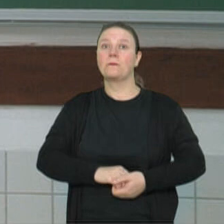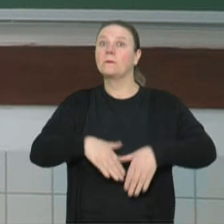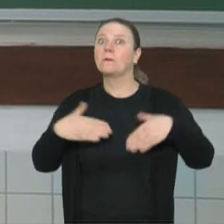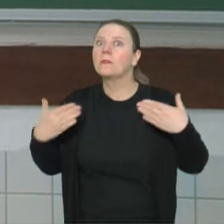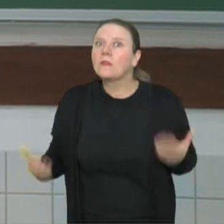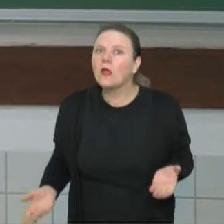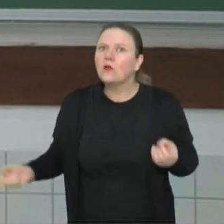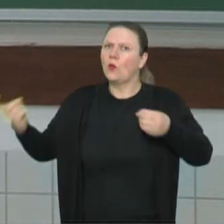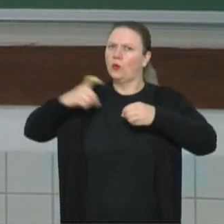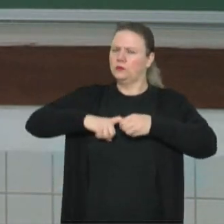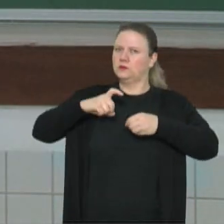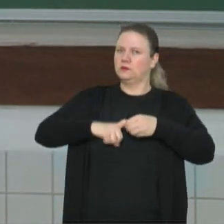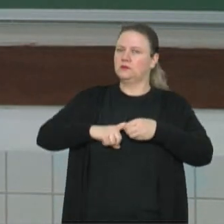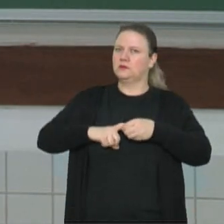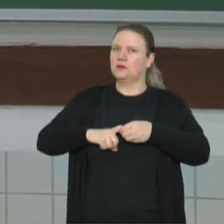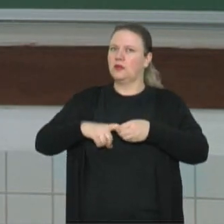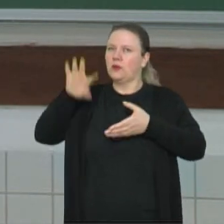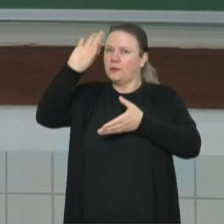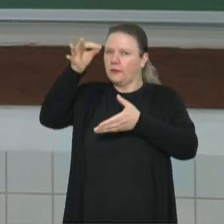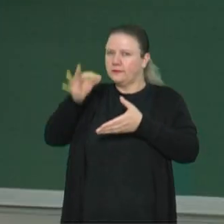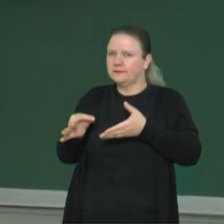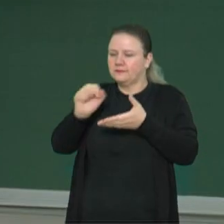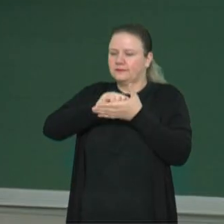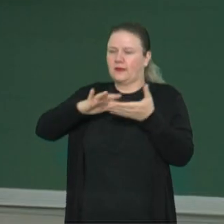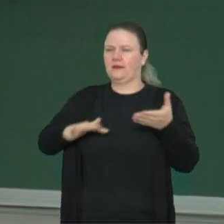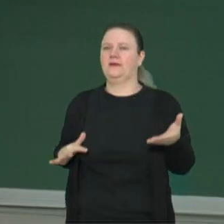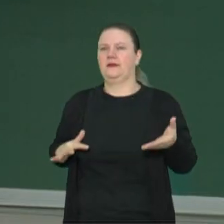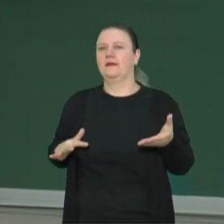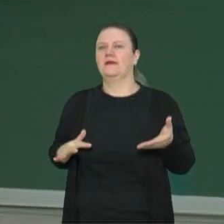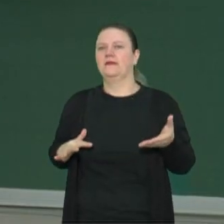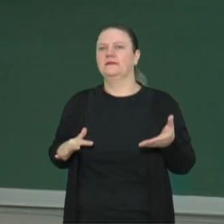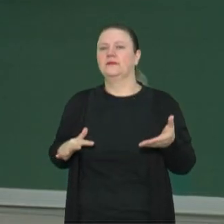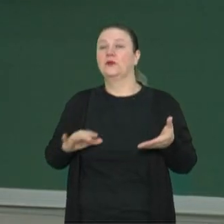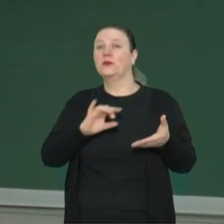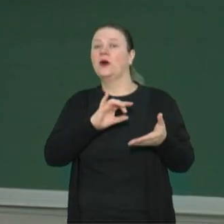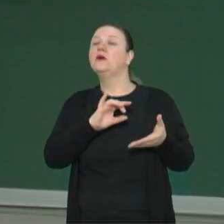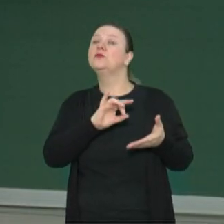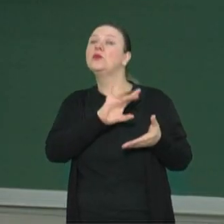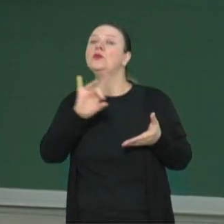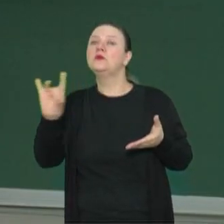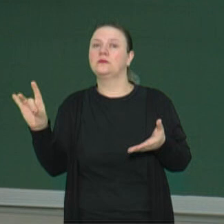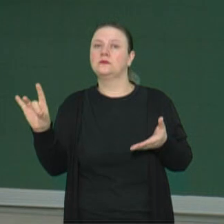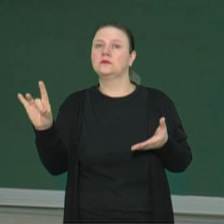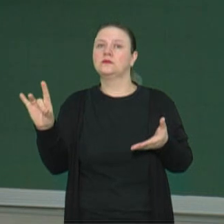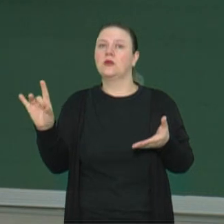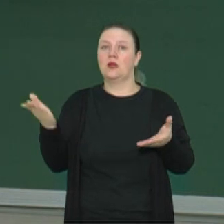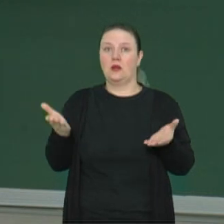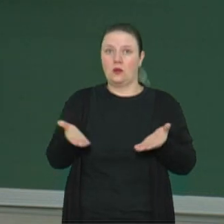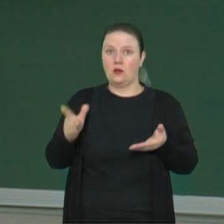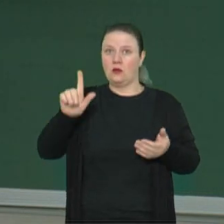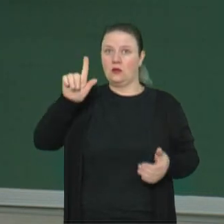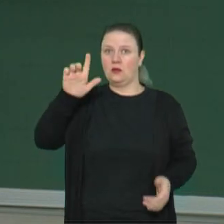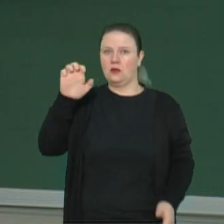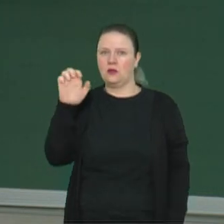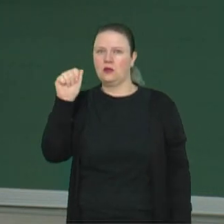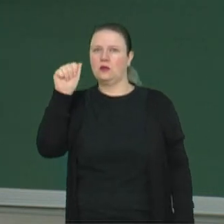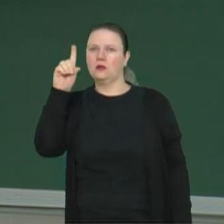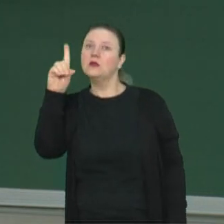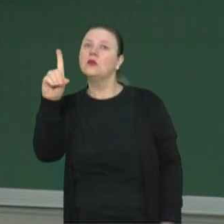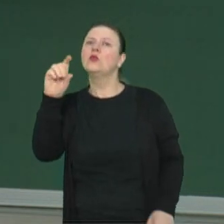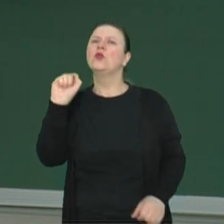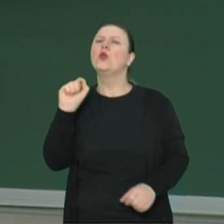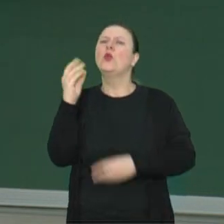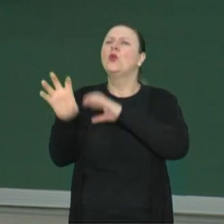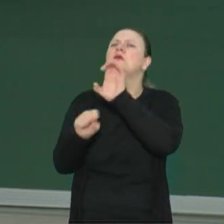E voltamos com a correção da atividade que tinha ficado aqui para vocês, que era o quê? Na disciplina LED, como da escalada esportiva,